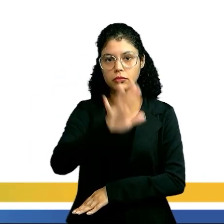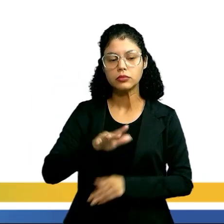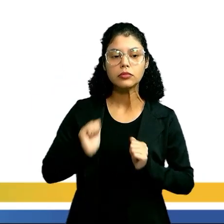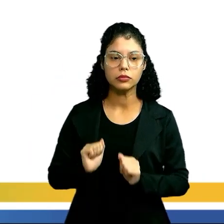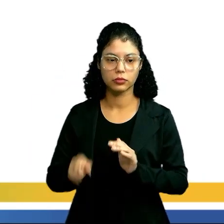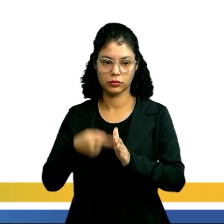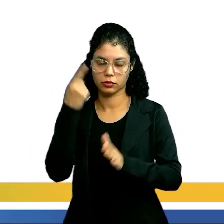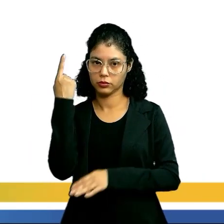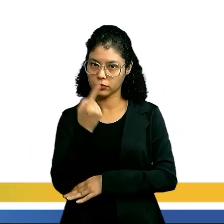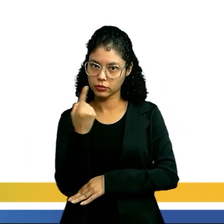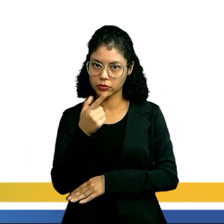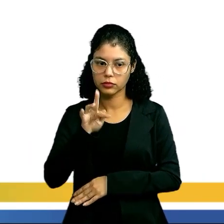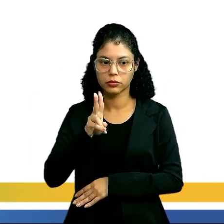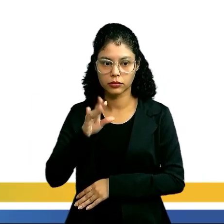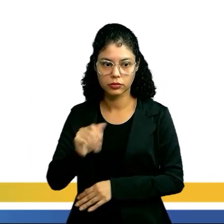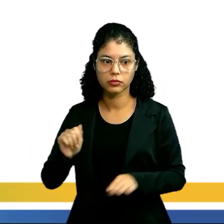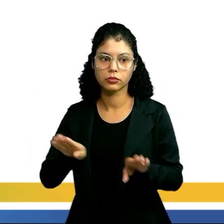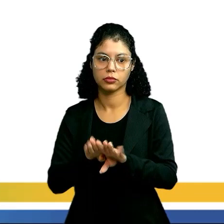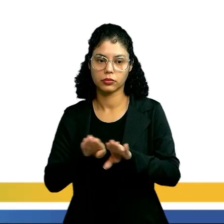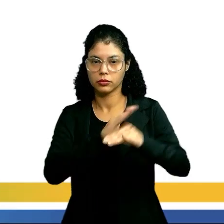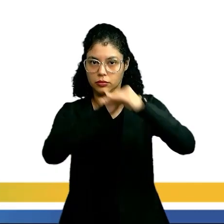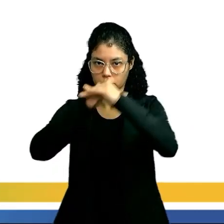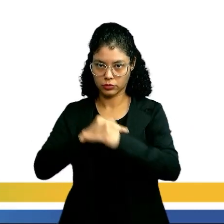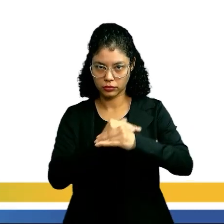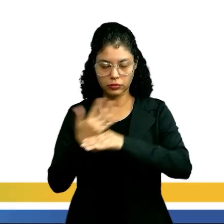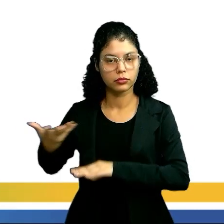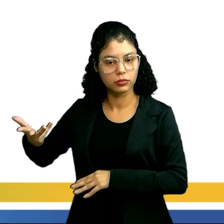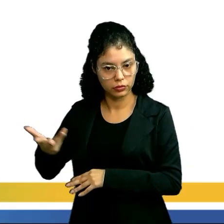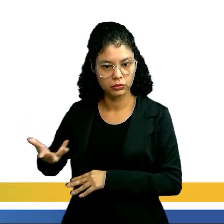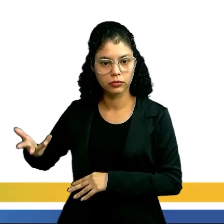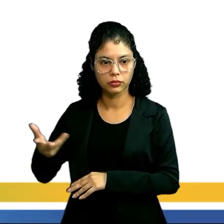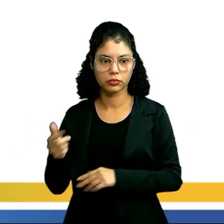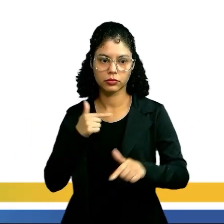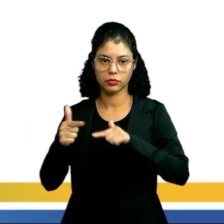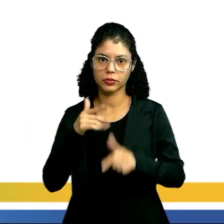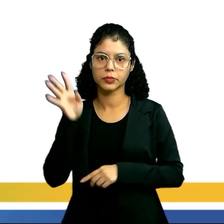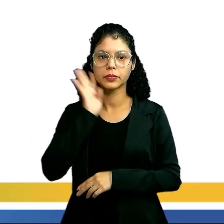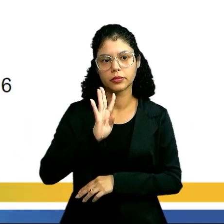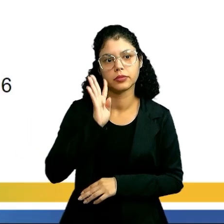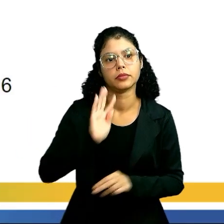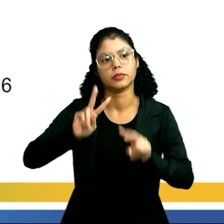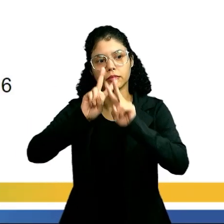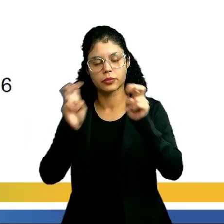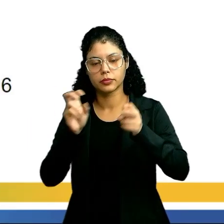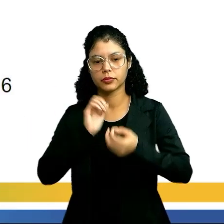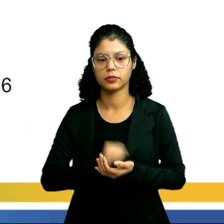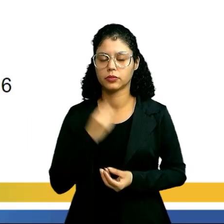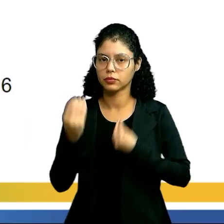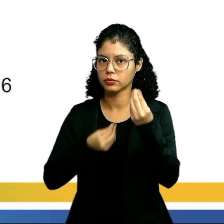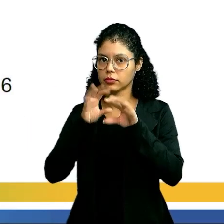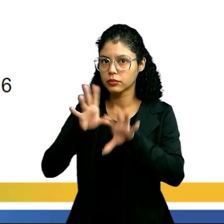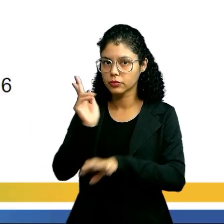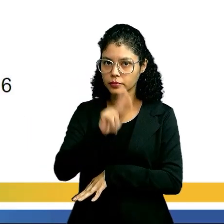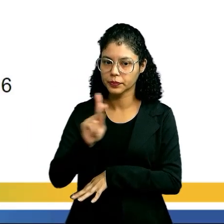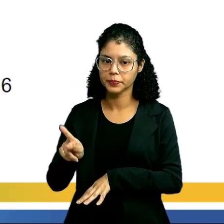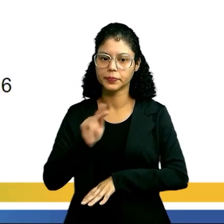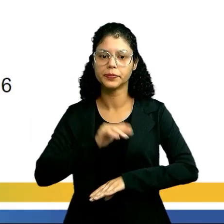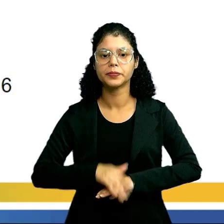ser do primeiro ou do segundo grau, igualar as bases, então a gente vai ter um trabalho bem bacana sobre isso. Como assim,